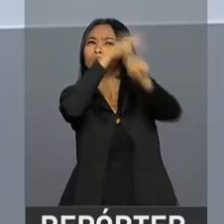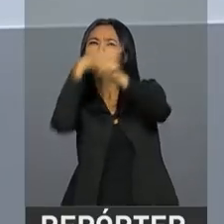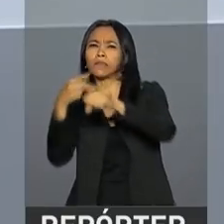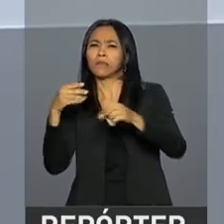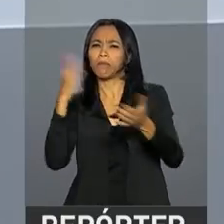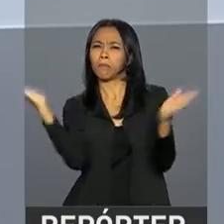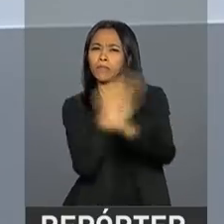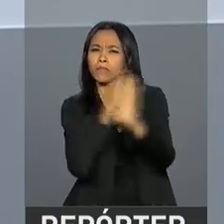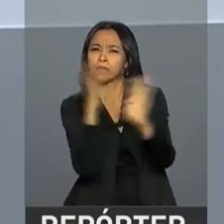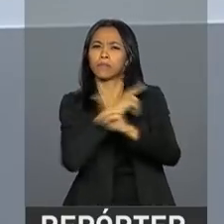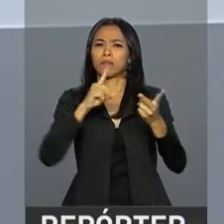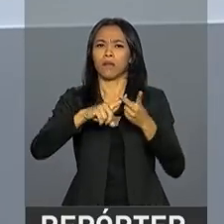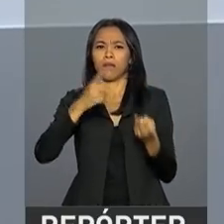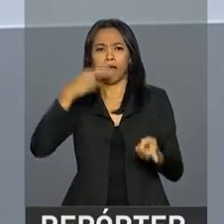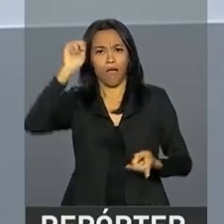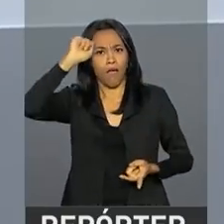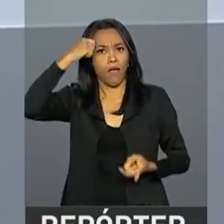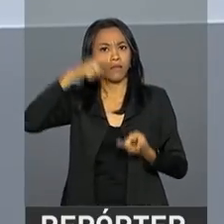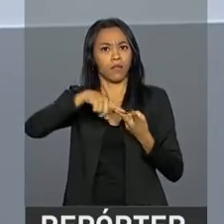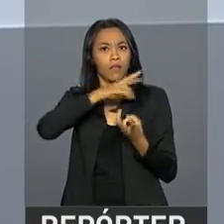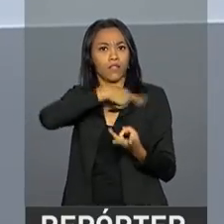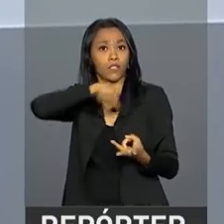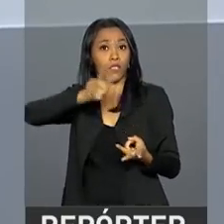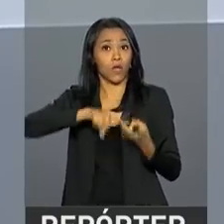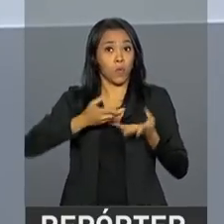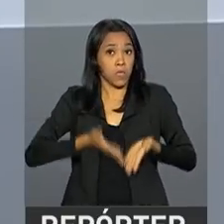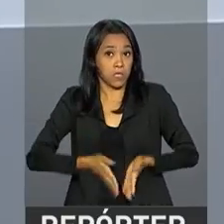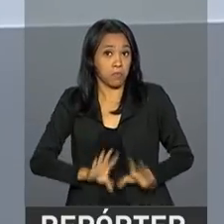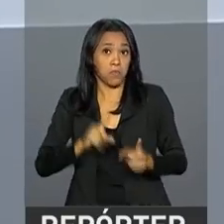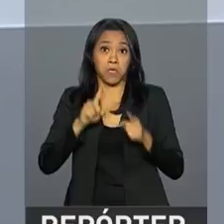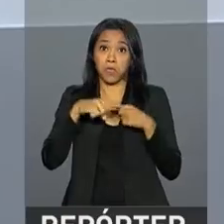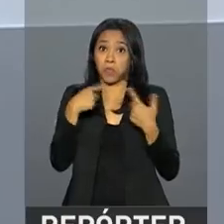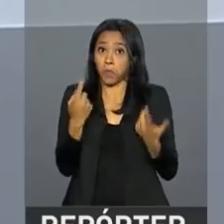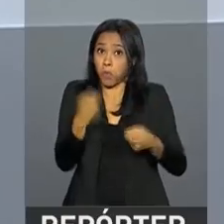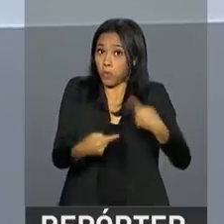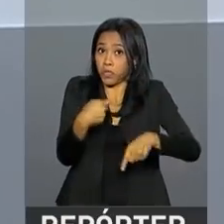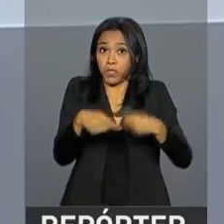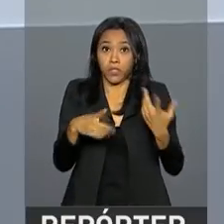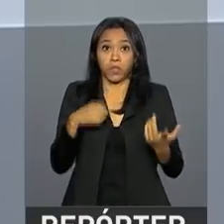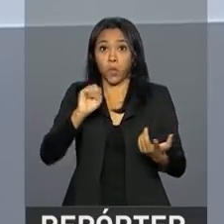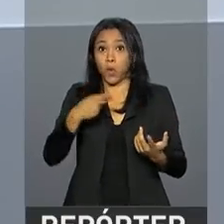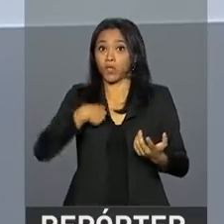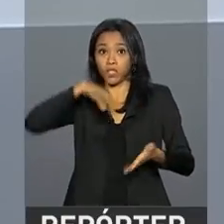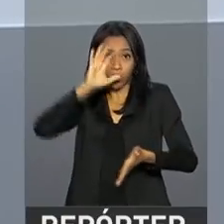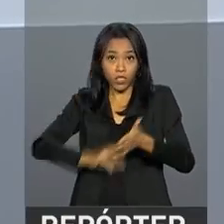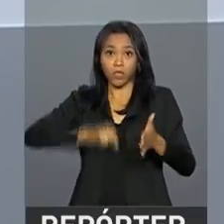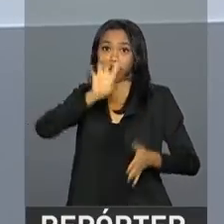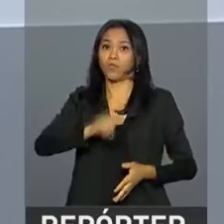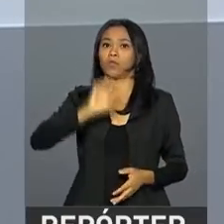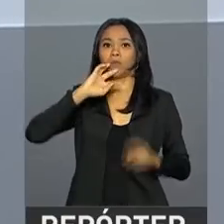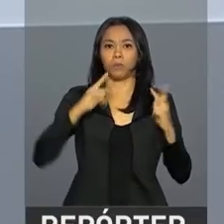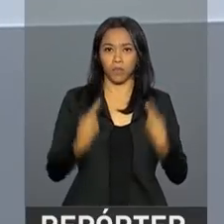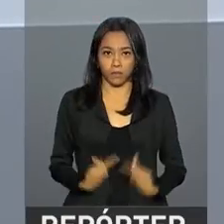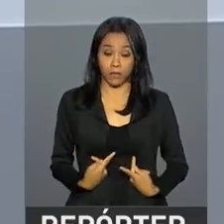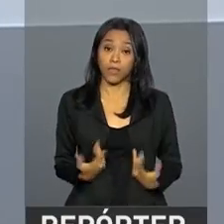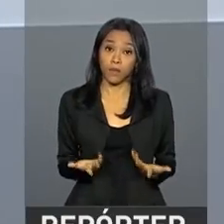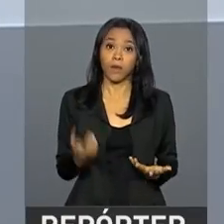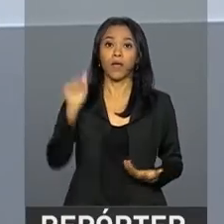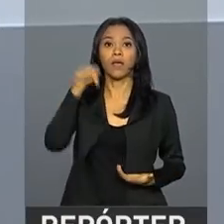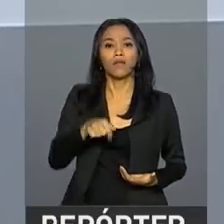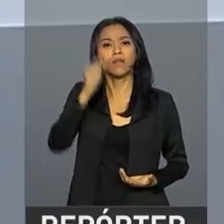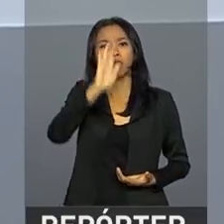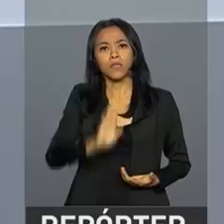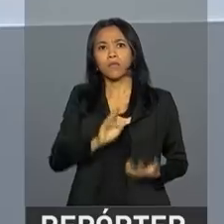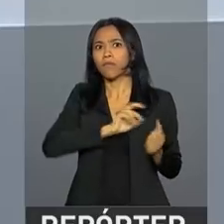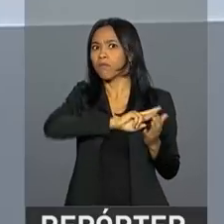religião nacionalidade opiniões políticas ou que estejam sujeitos à violação de direitos humanos aqui no brasil a chegada de